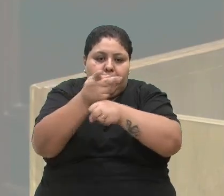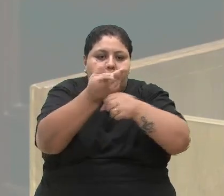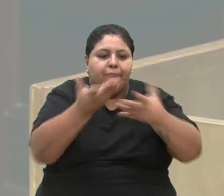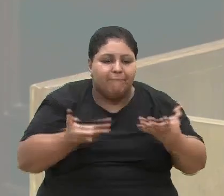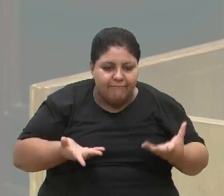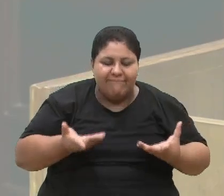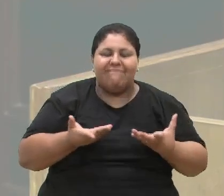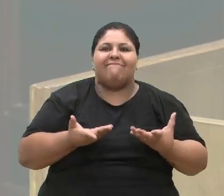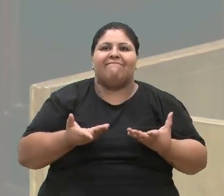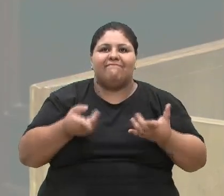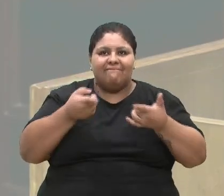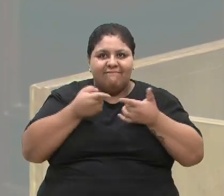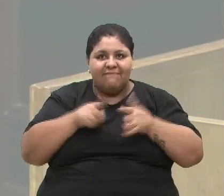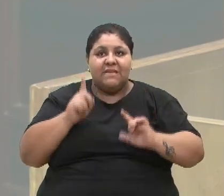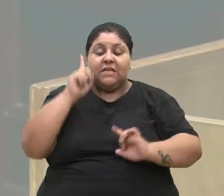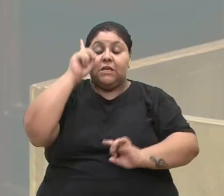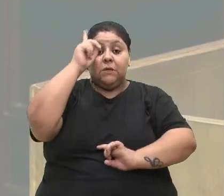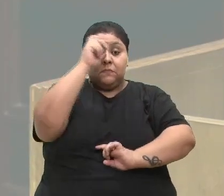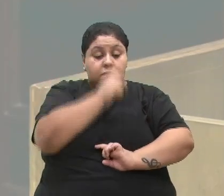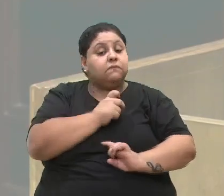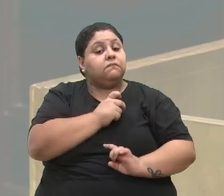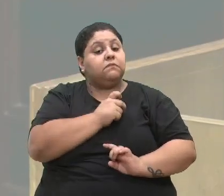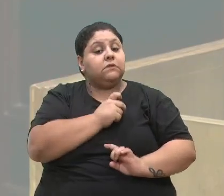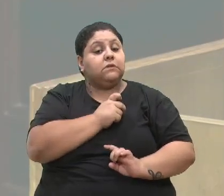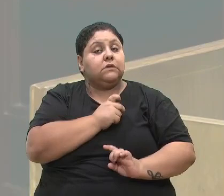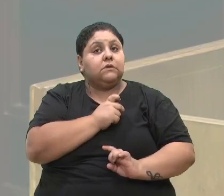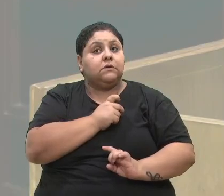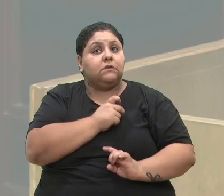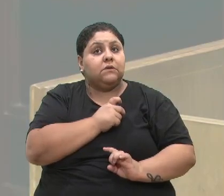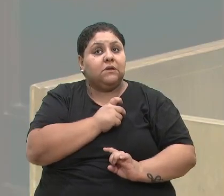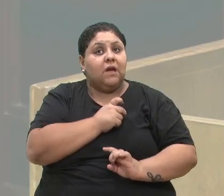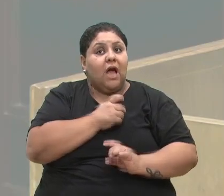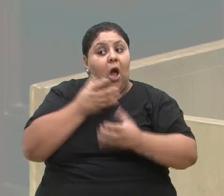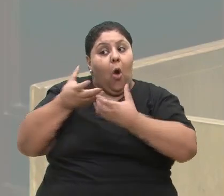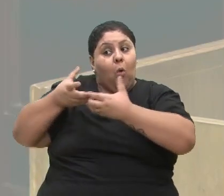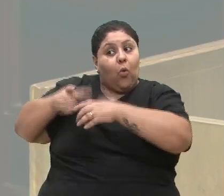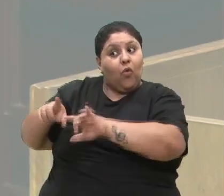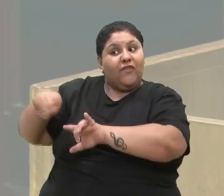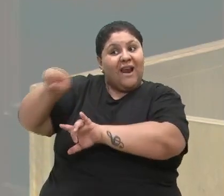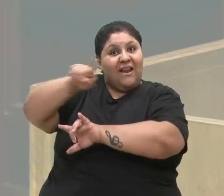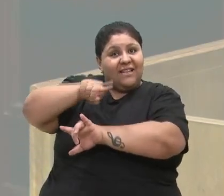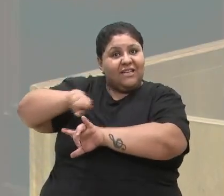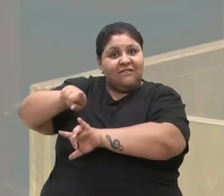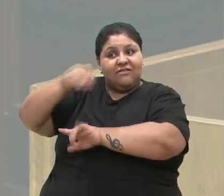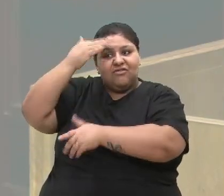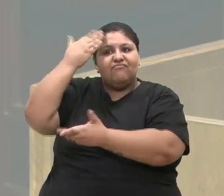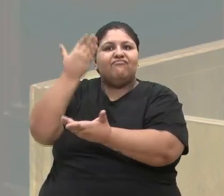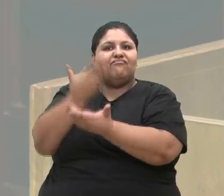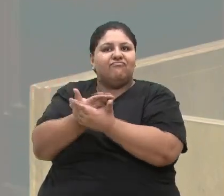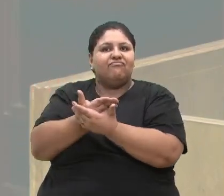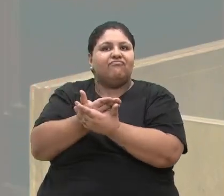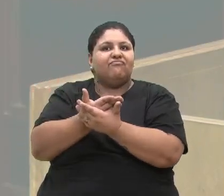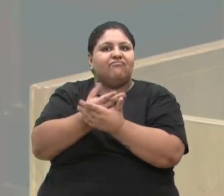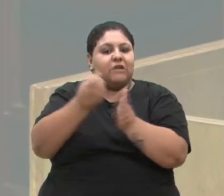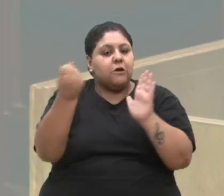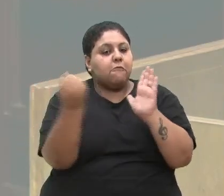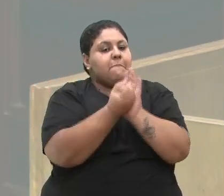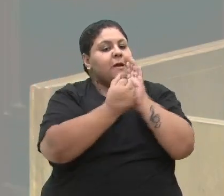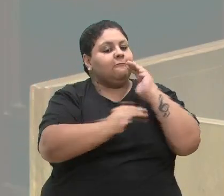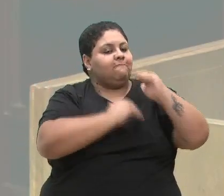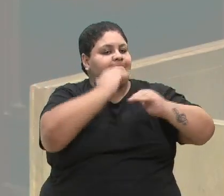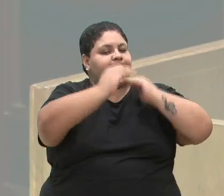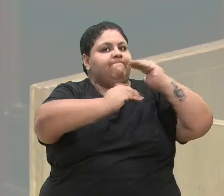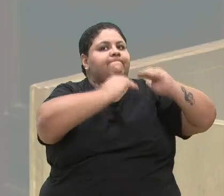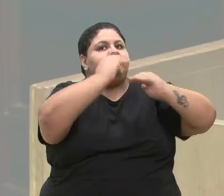tornar ainda mais difícil, indo na contramão daquilo que a gente acredita, né, que os marcos do